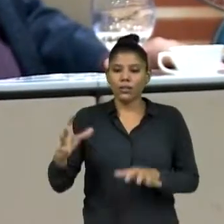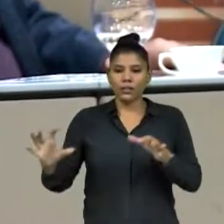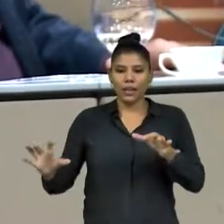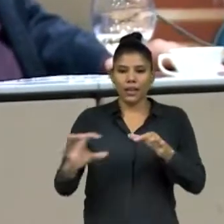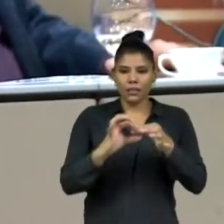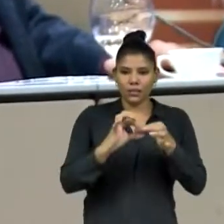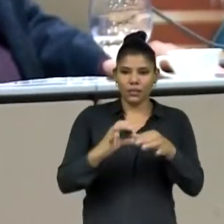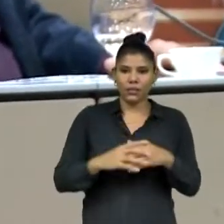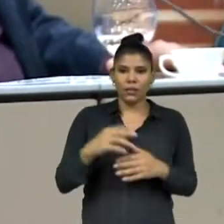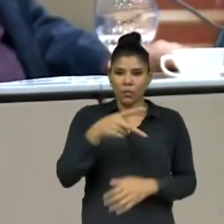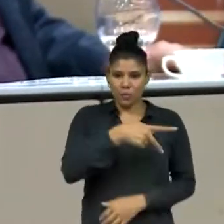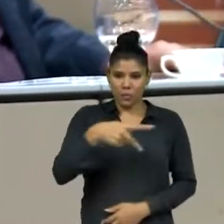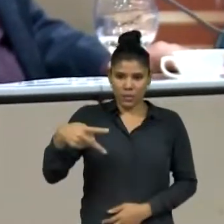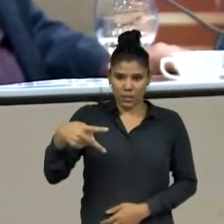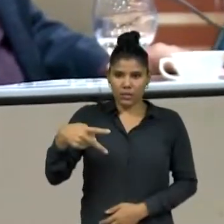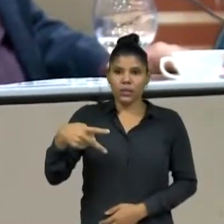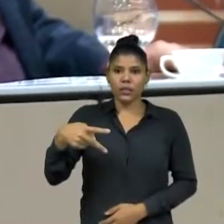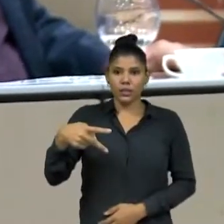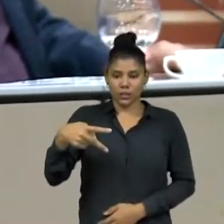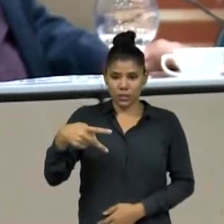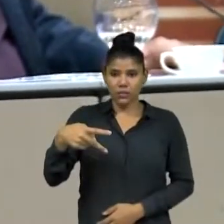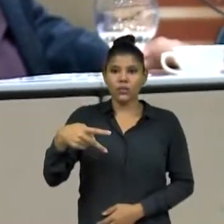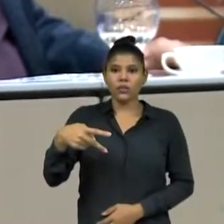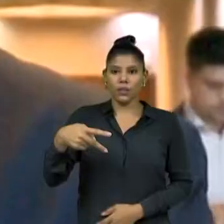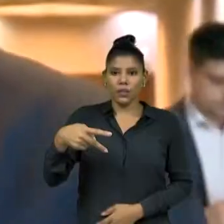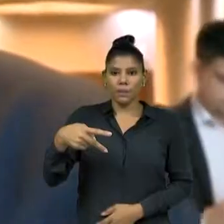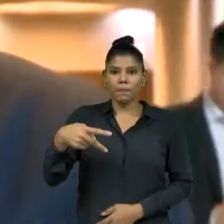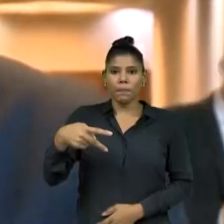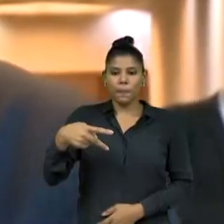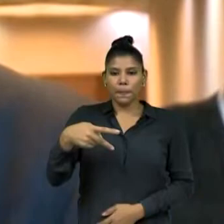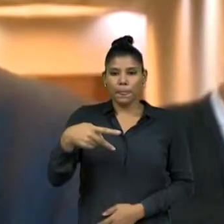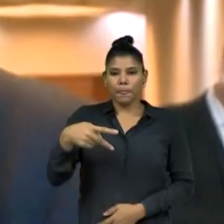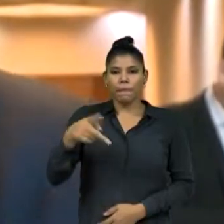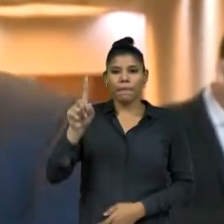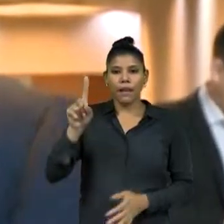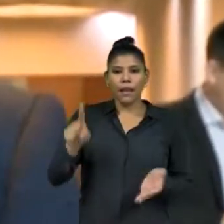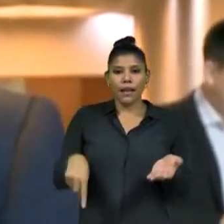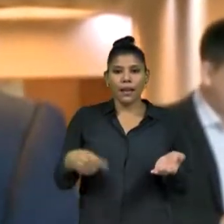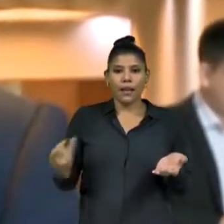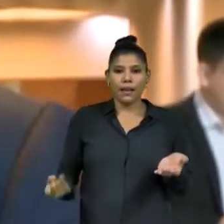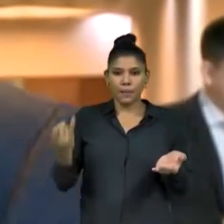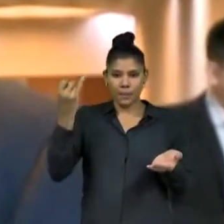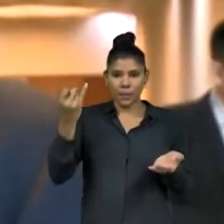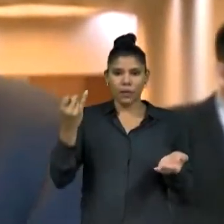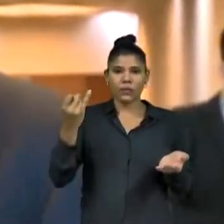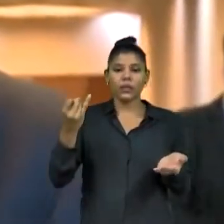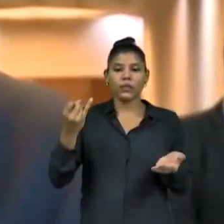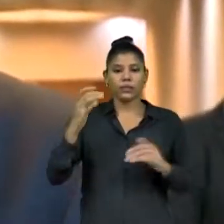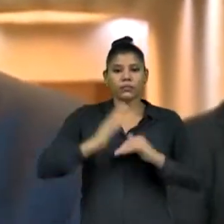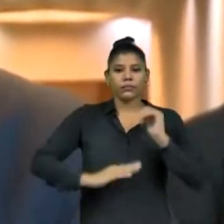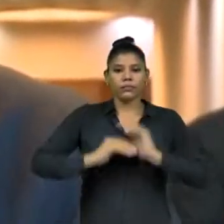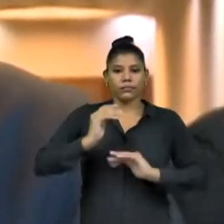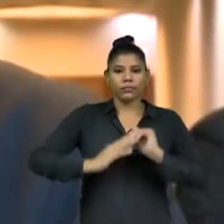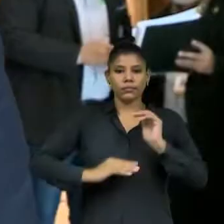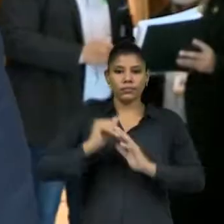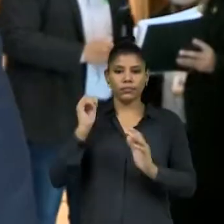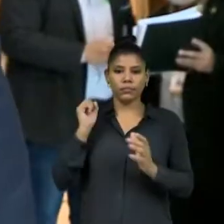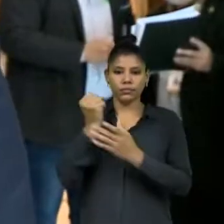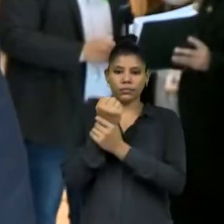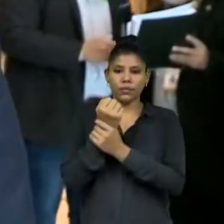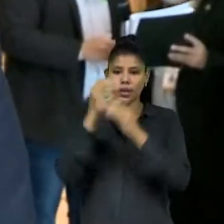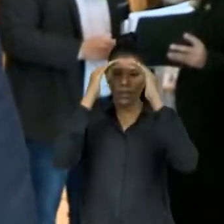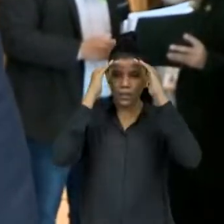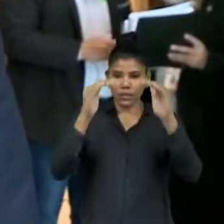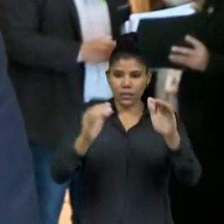Associação Beneficente dos Subtenentes e Sargentos, é importante que os profissionais da segurança cumpram o que está na lei. Quando